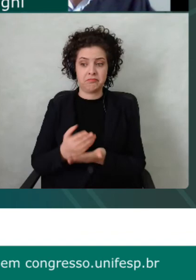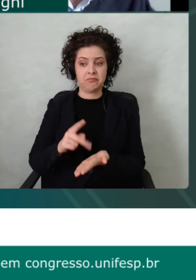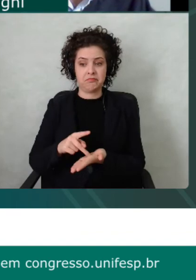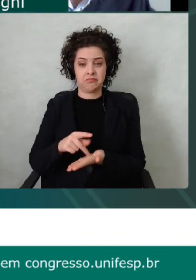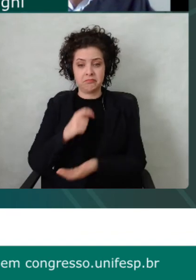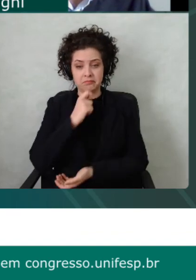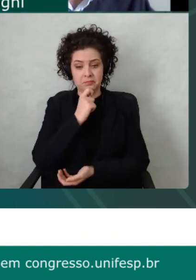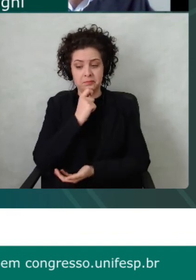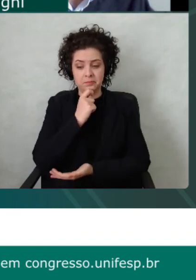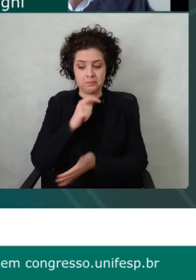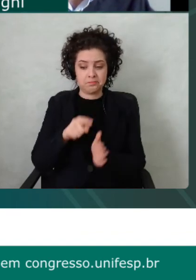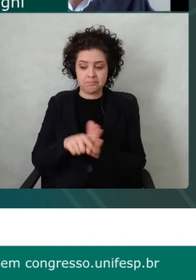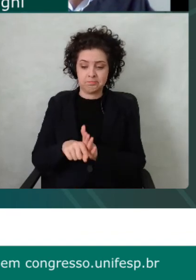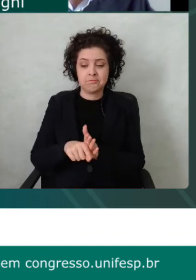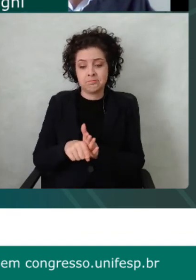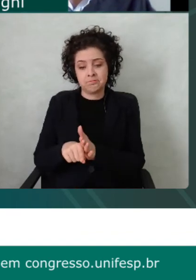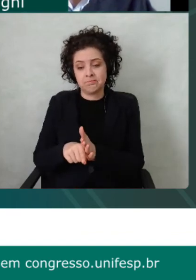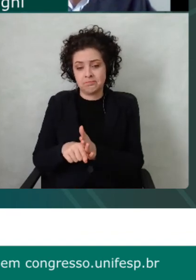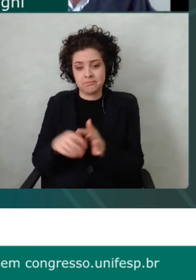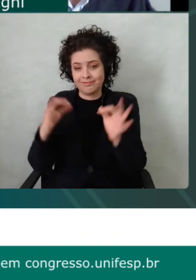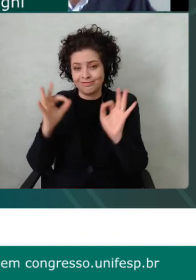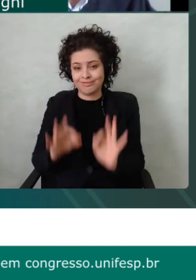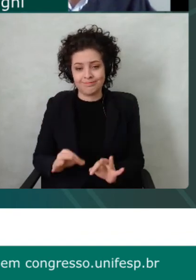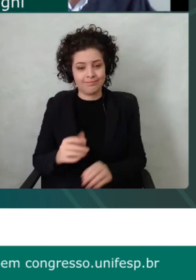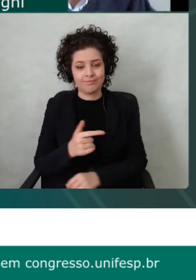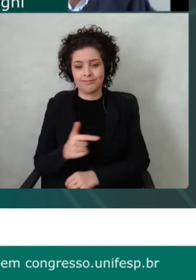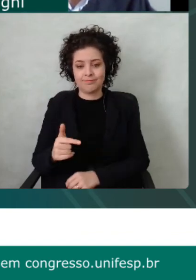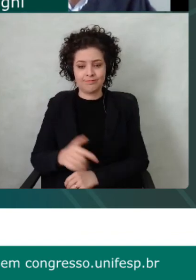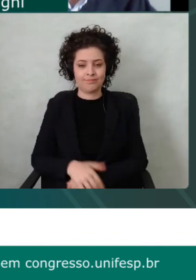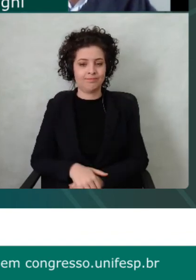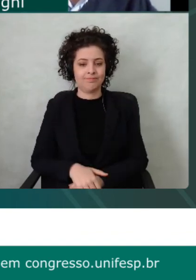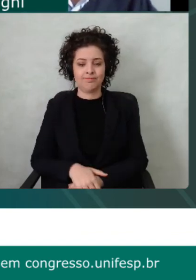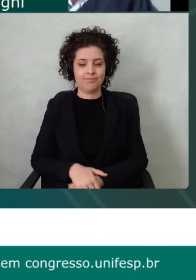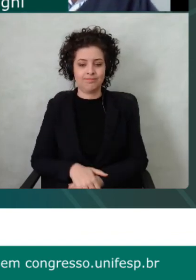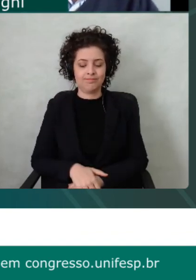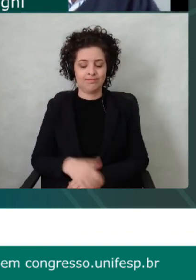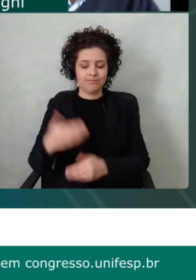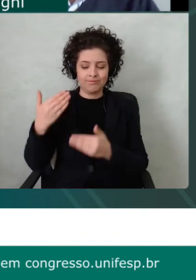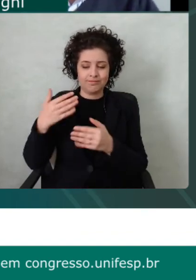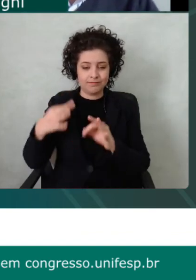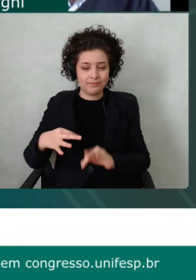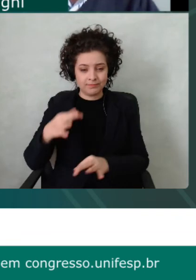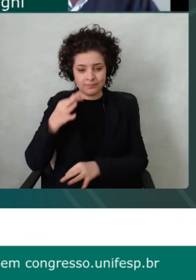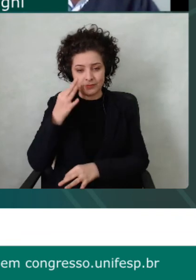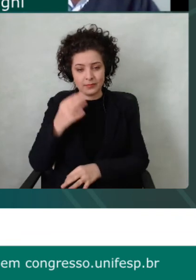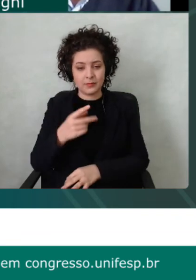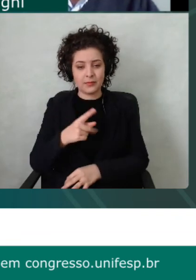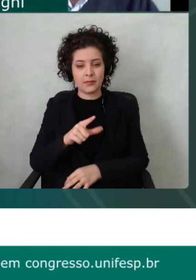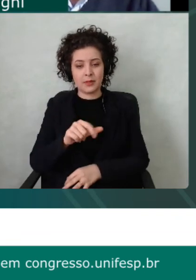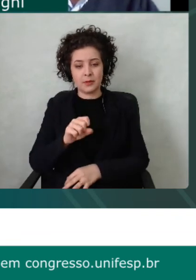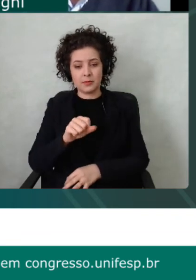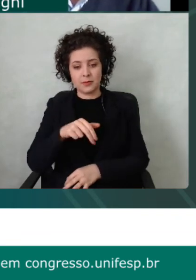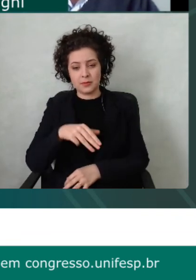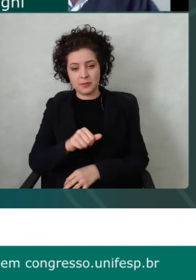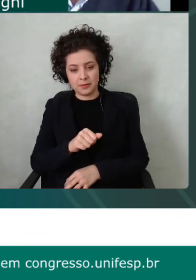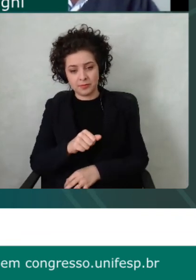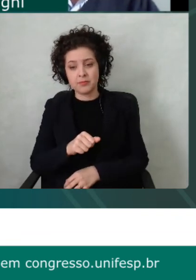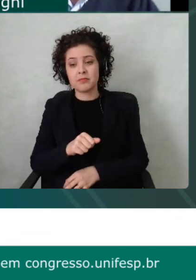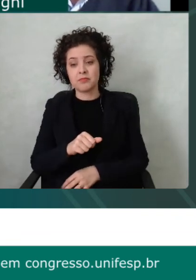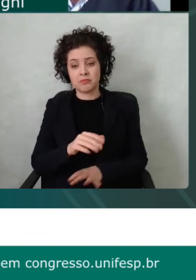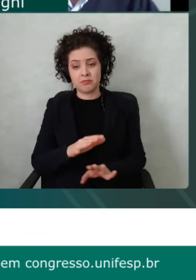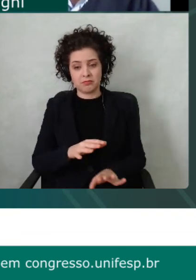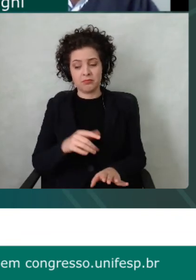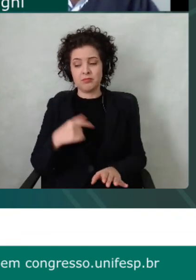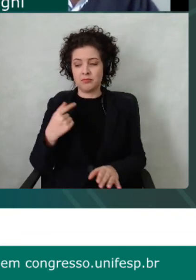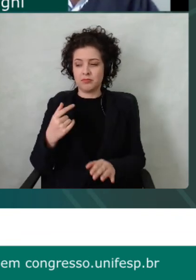não tem nada que seja muito palpável, né? Até o plasma de convalescente, né? Eu queria que o Dante comentasse isso daí.